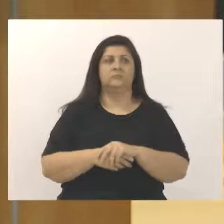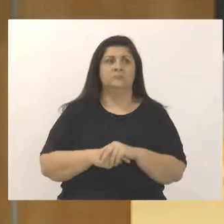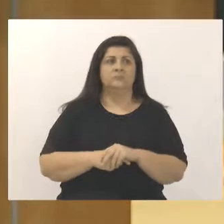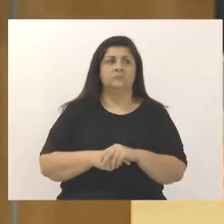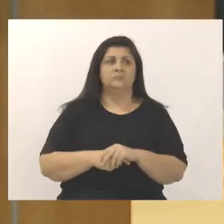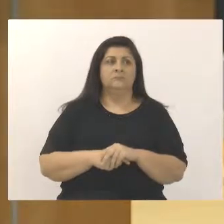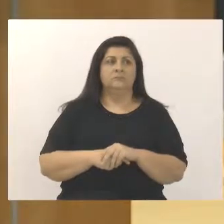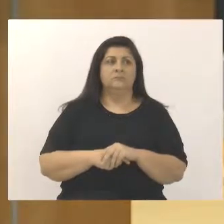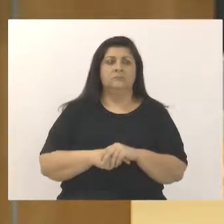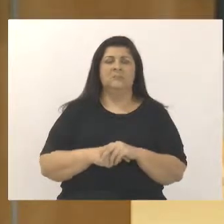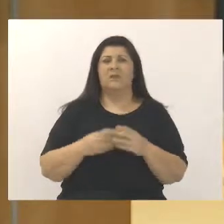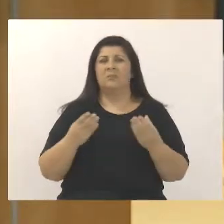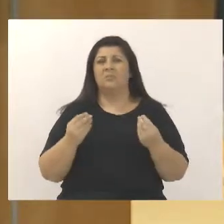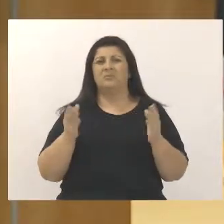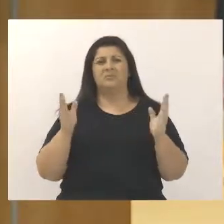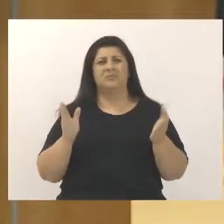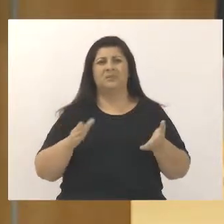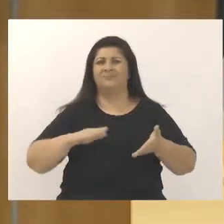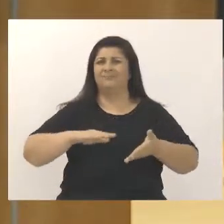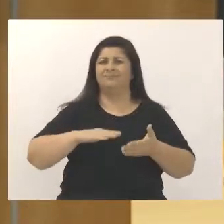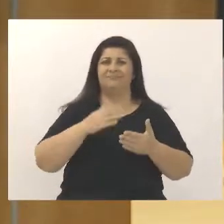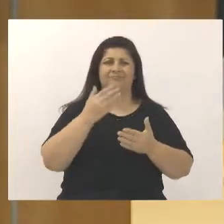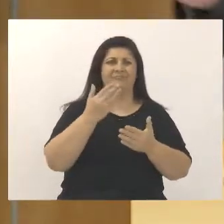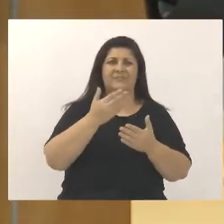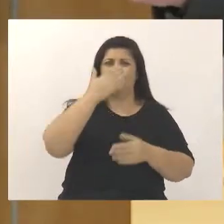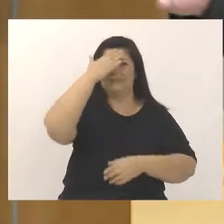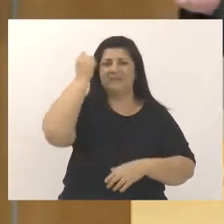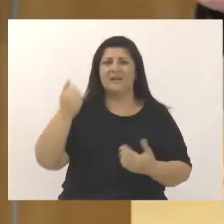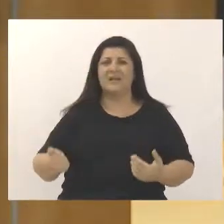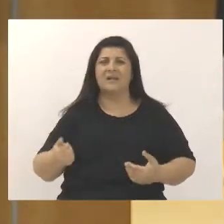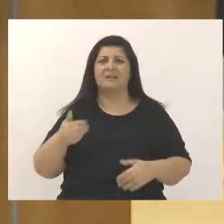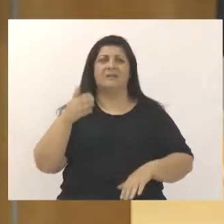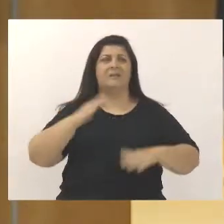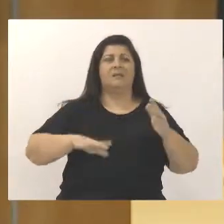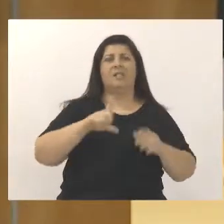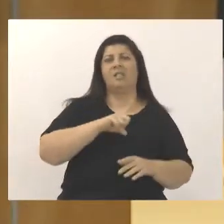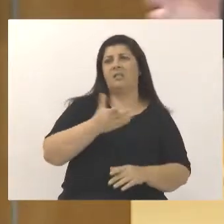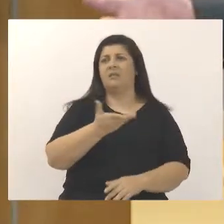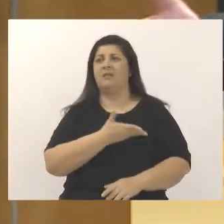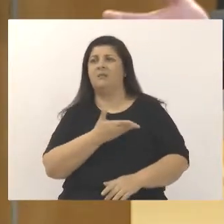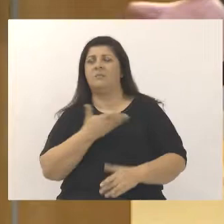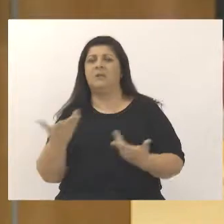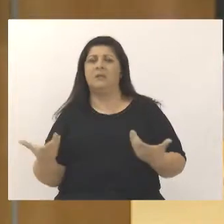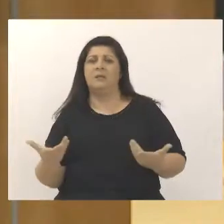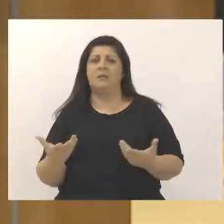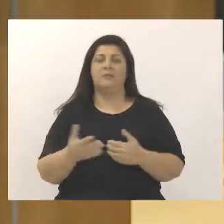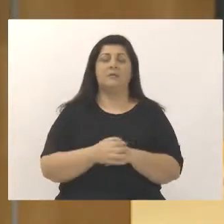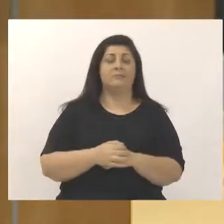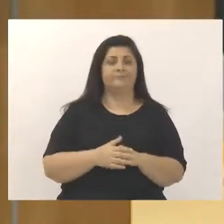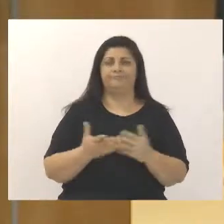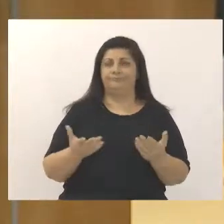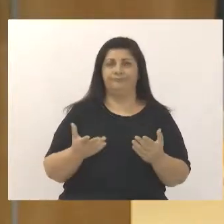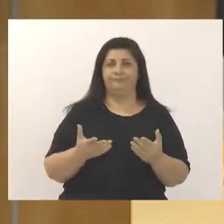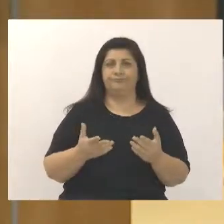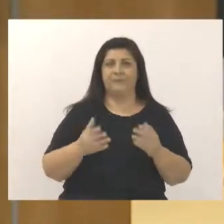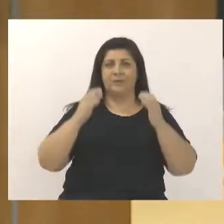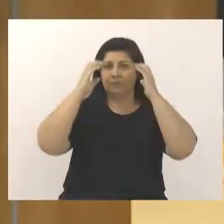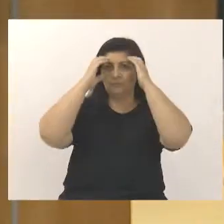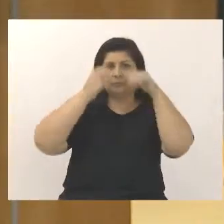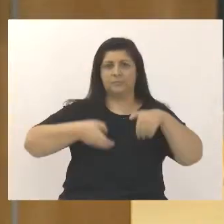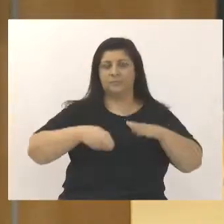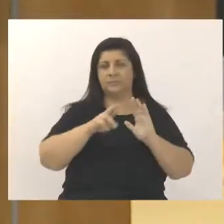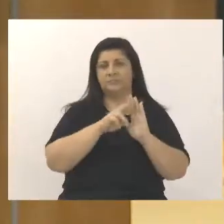foram quebradas, às vezes no relacionamento médico, com doula, com paciente, infringiram essas regras